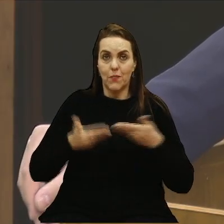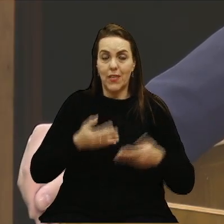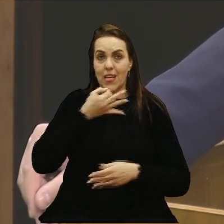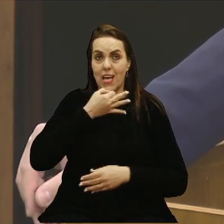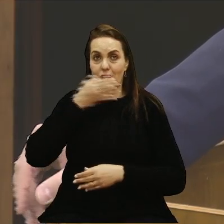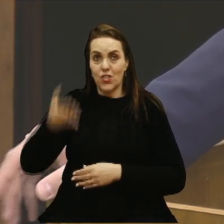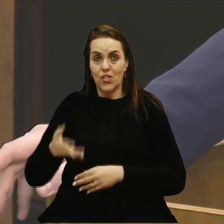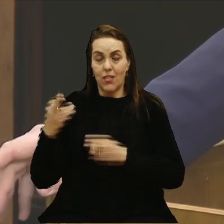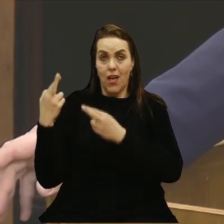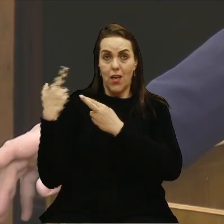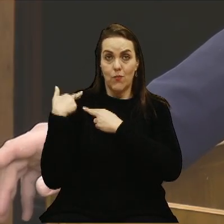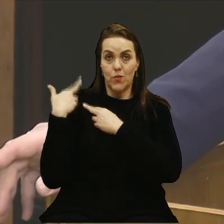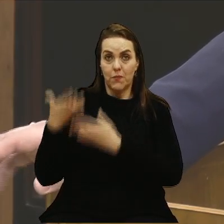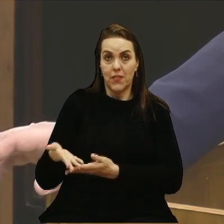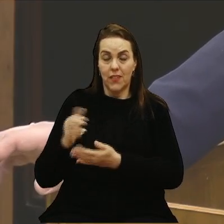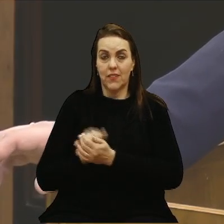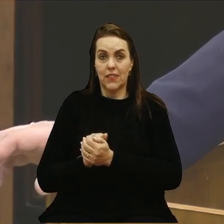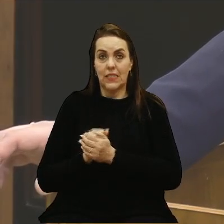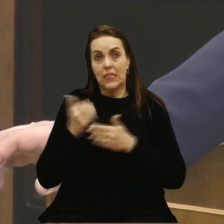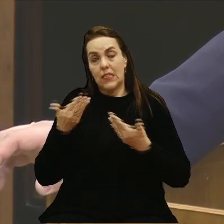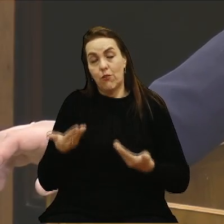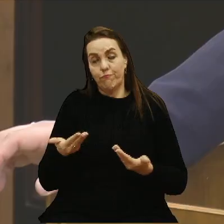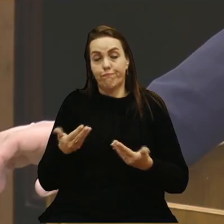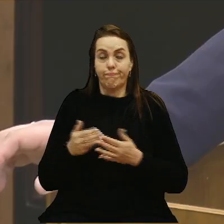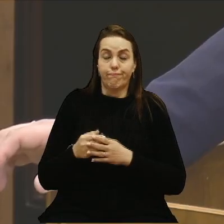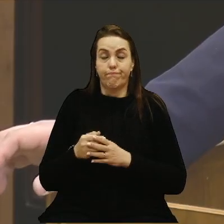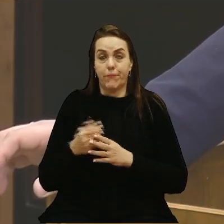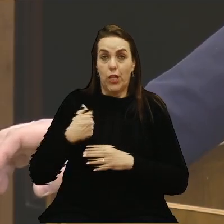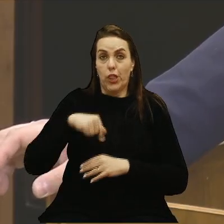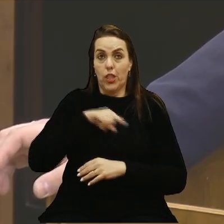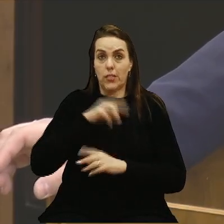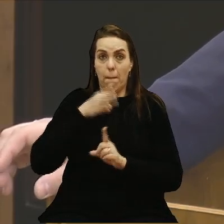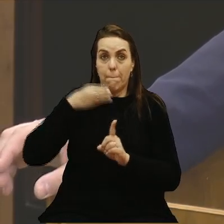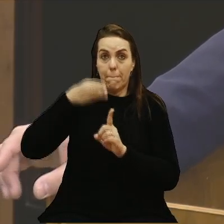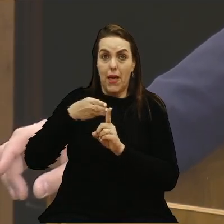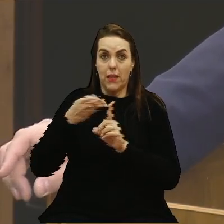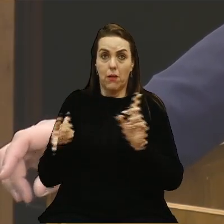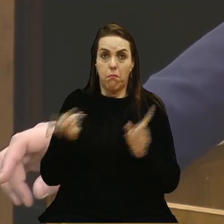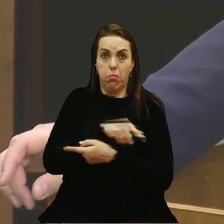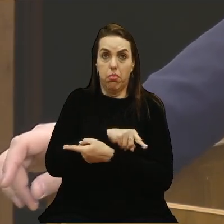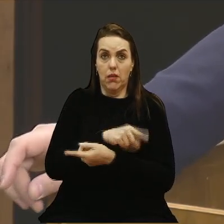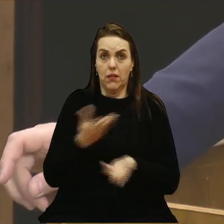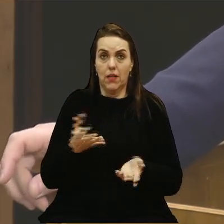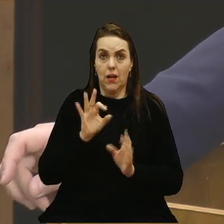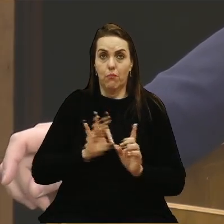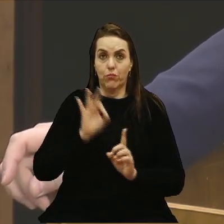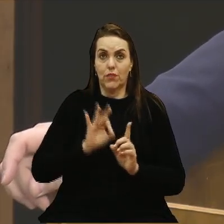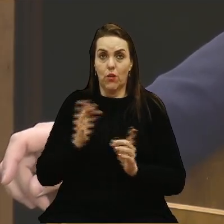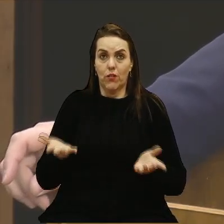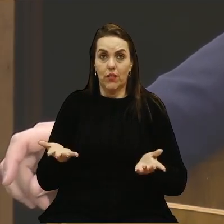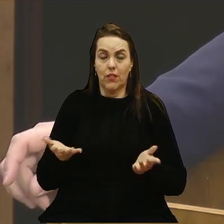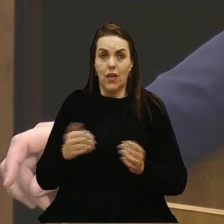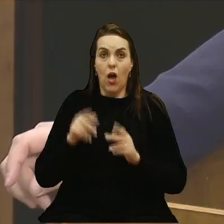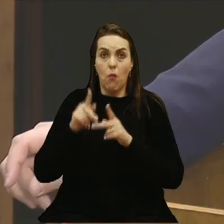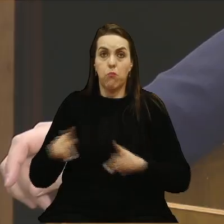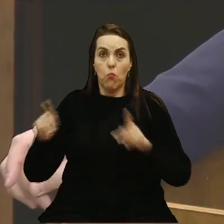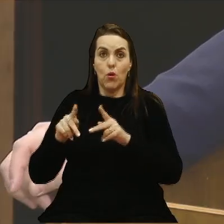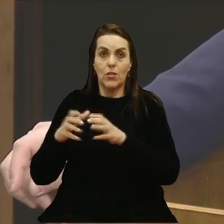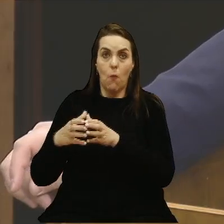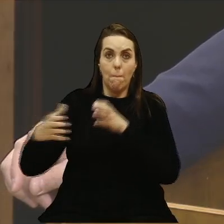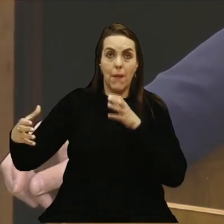tem a responsabilidade, e aí nós ficamos numa métrica inversamente proporcional, né? Parece que quanto maior a população,